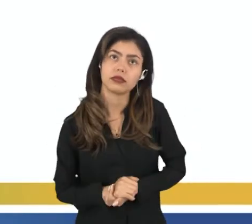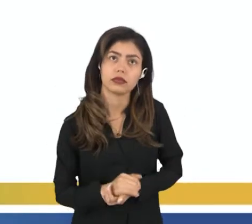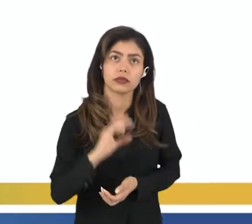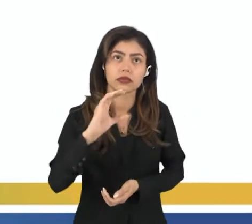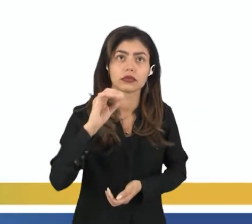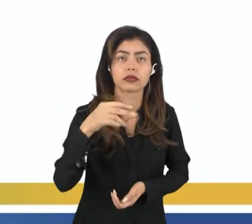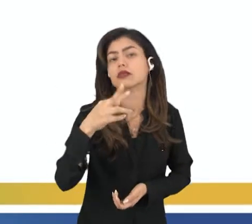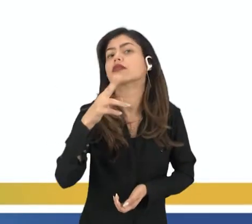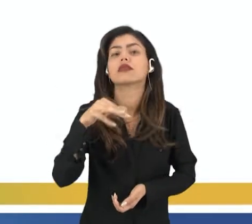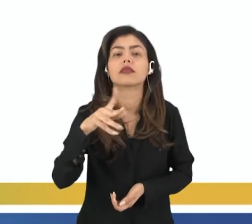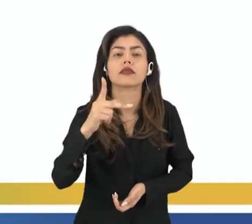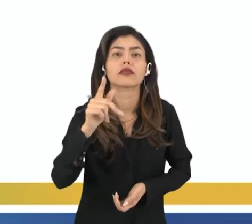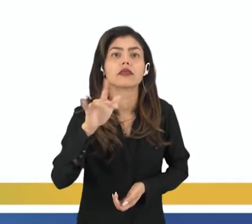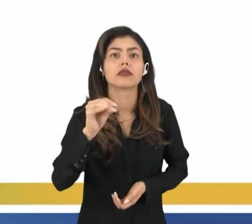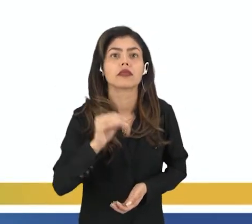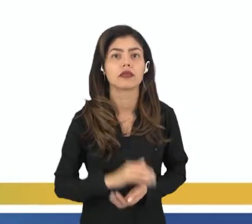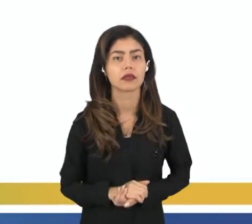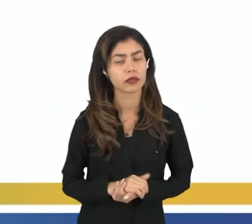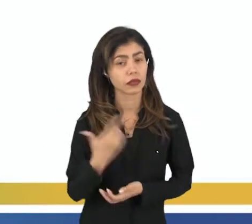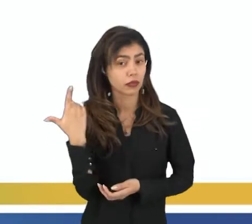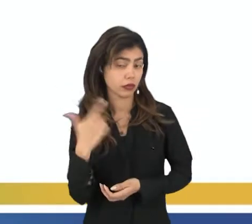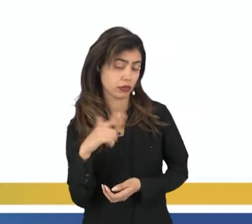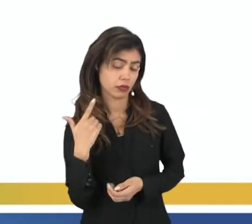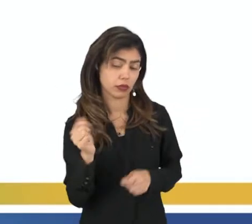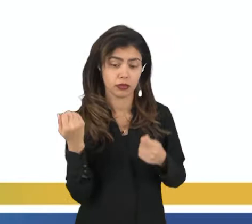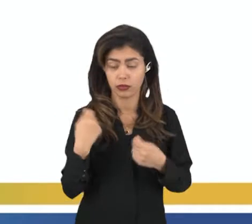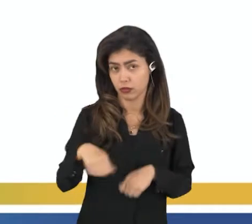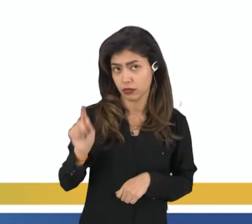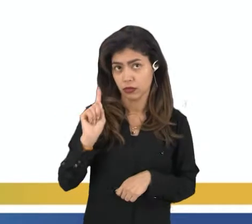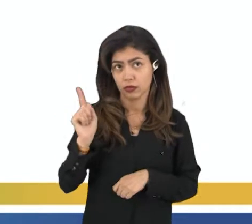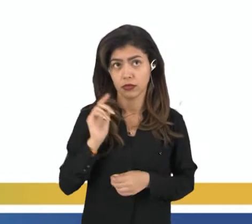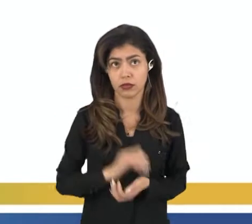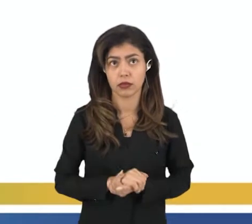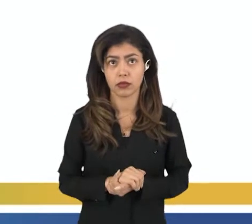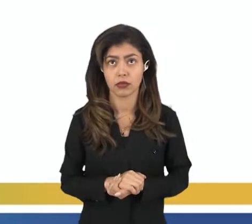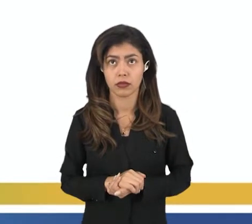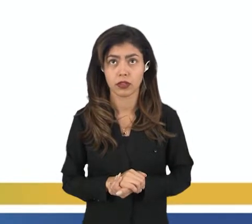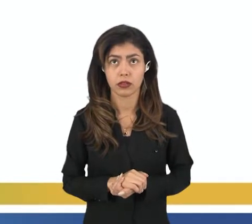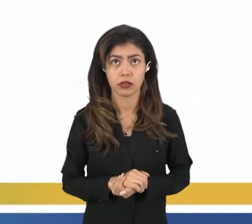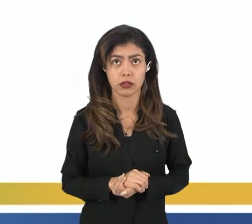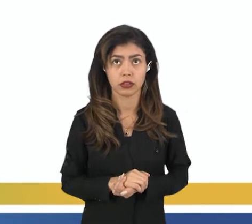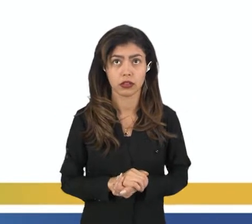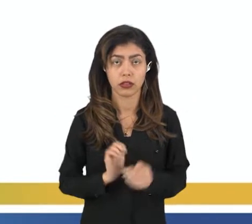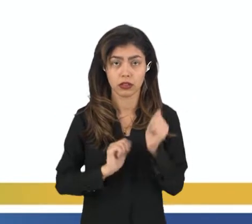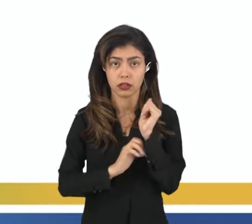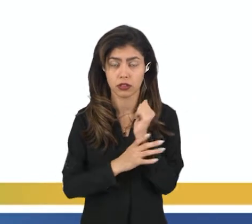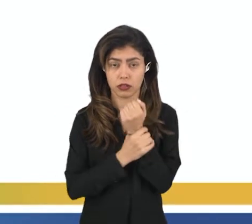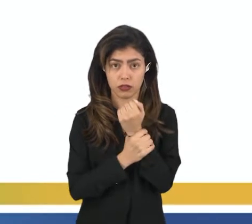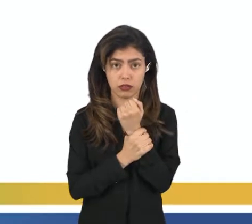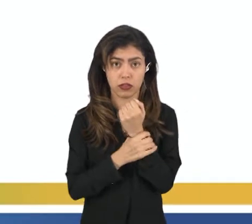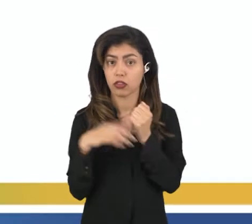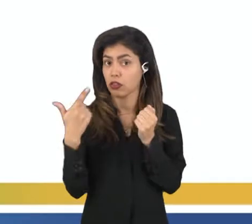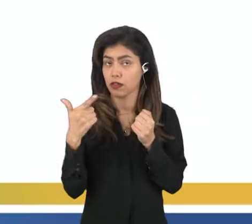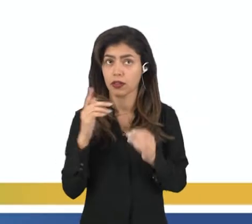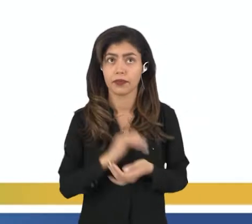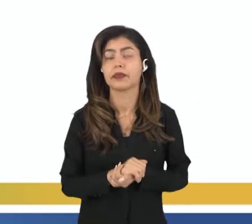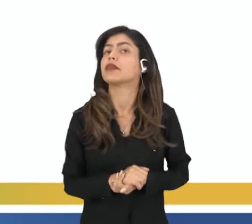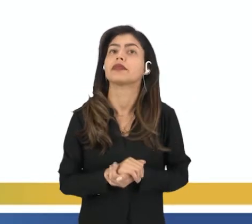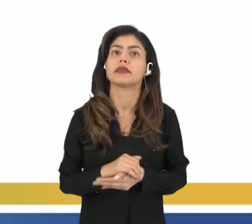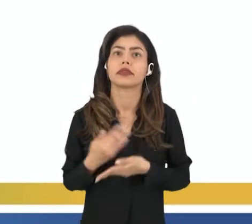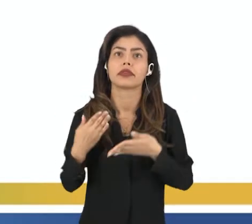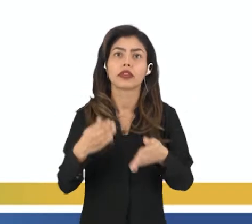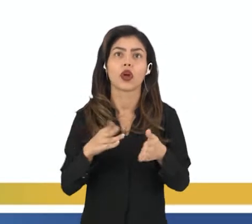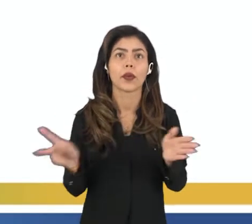arvorismo contemplativo não há a necessidade dos equipamentos de segurança. O percurso é preparado